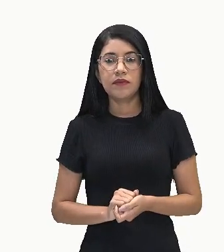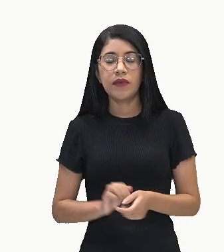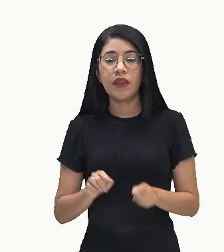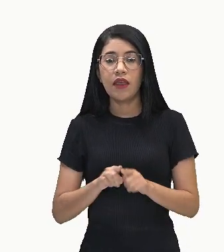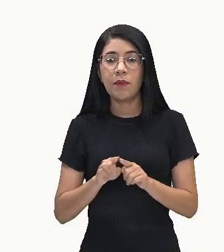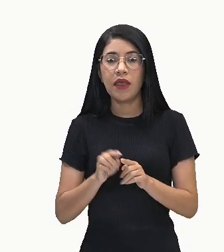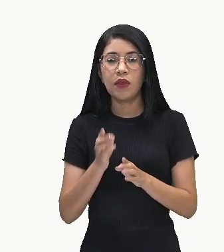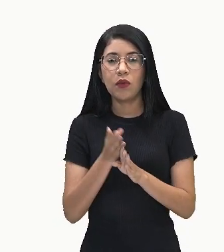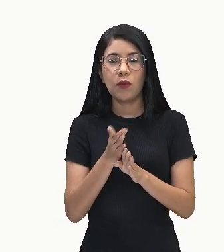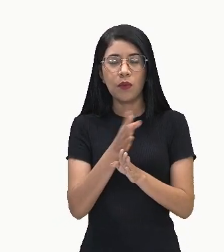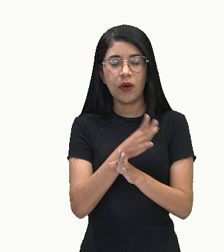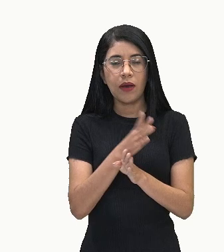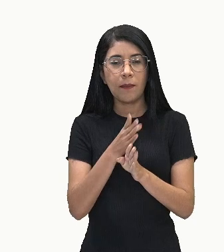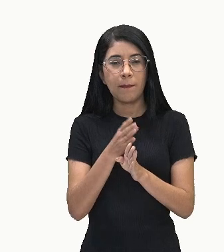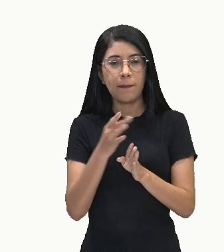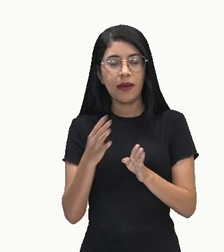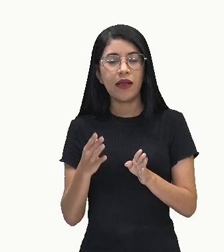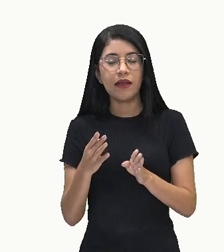irracional como